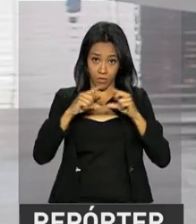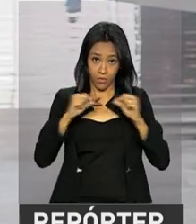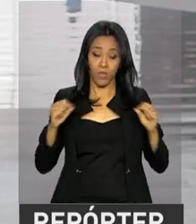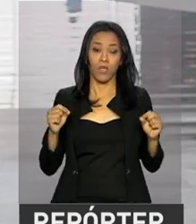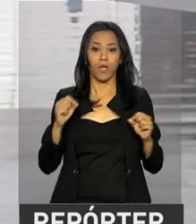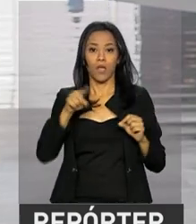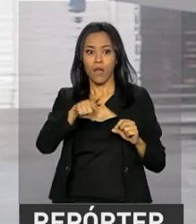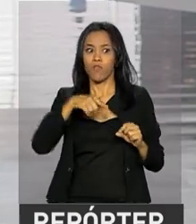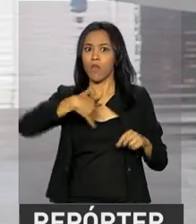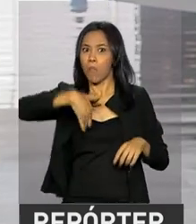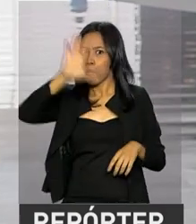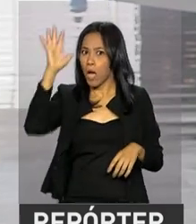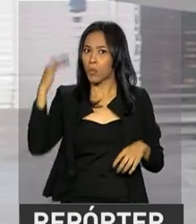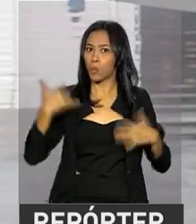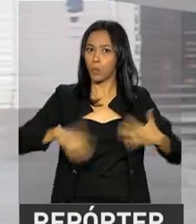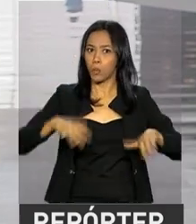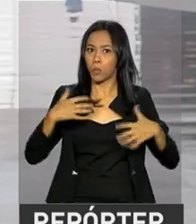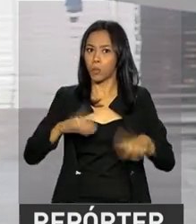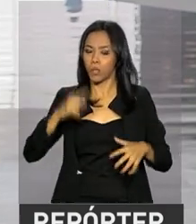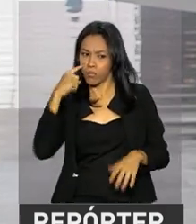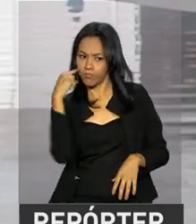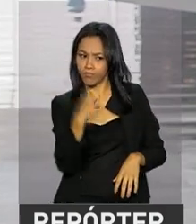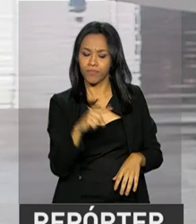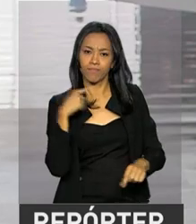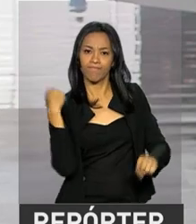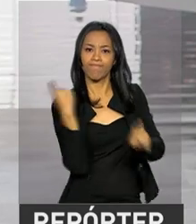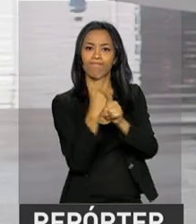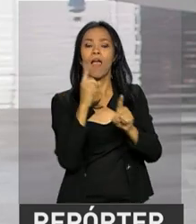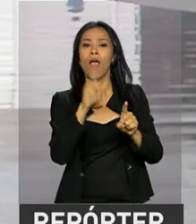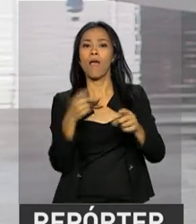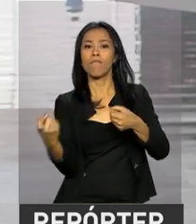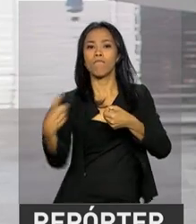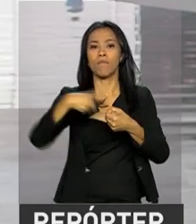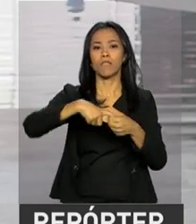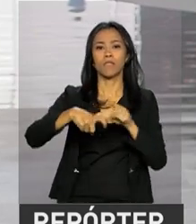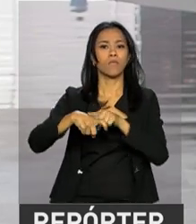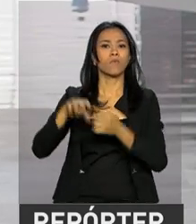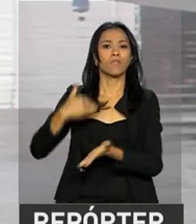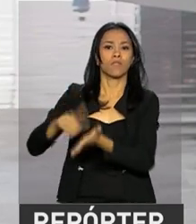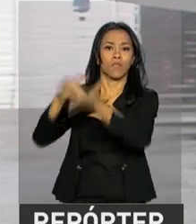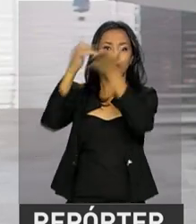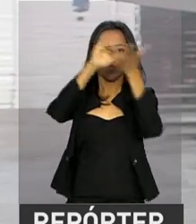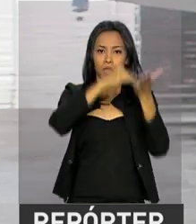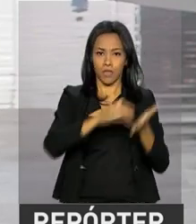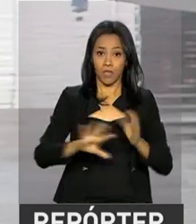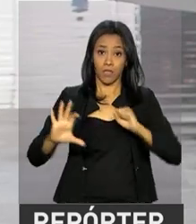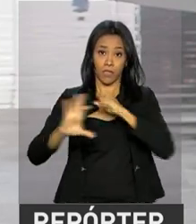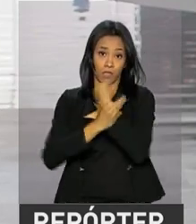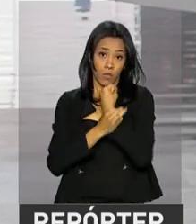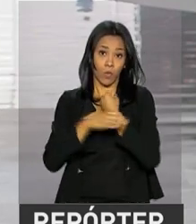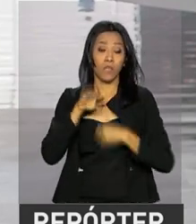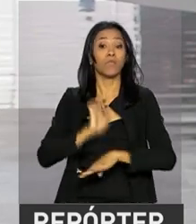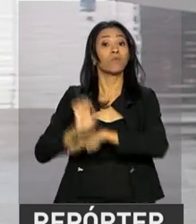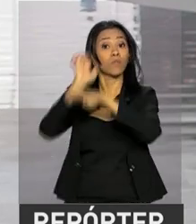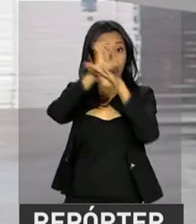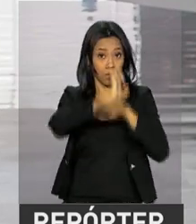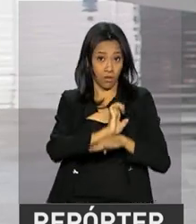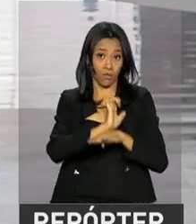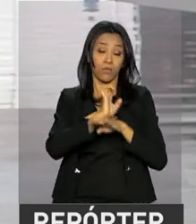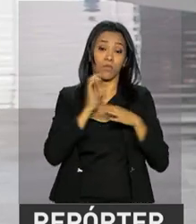operação do tipo no mundo é está sendo feito em parceria com as secretarias de segurança pública dos estados